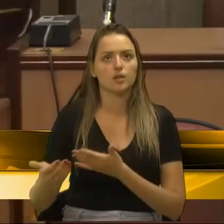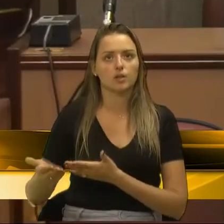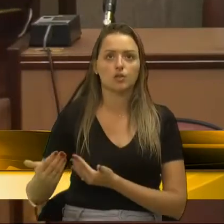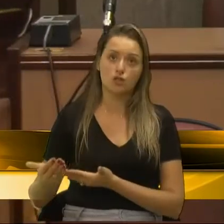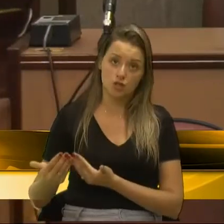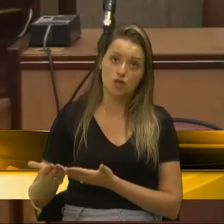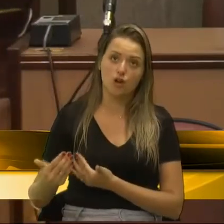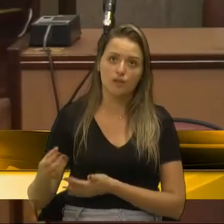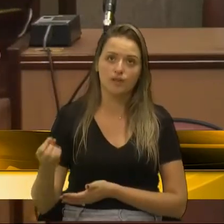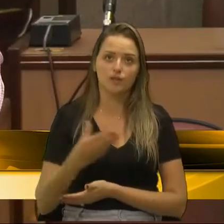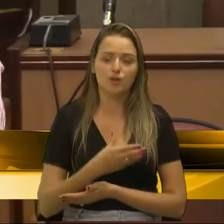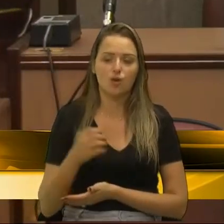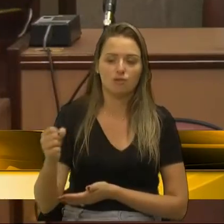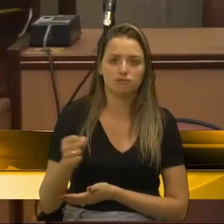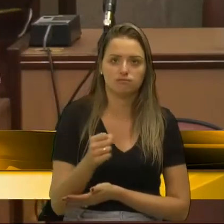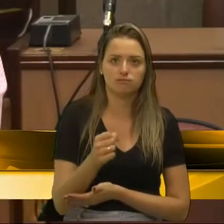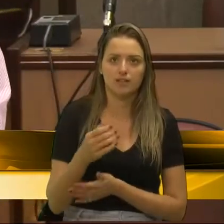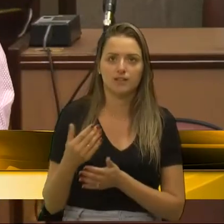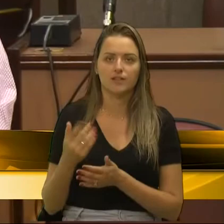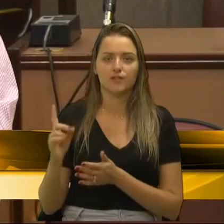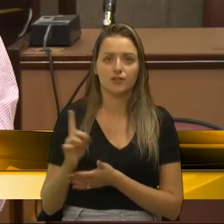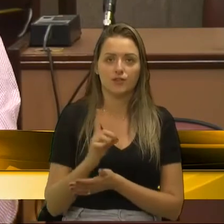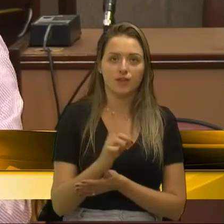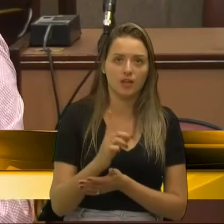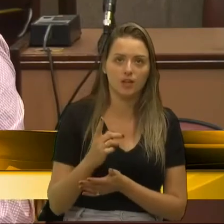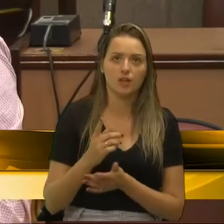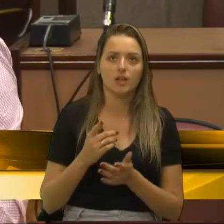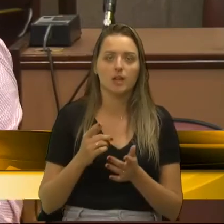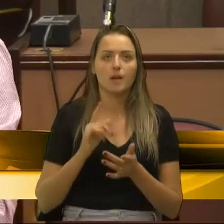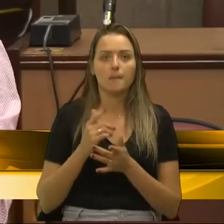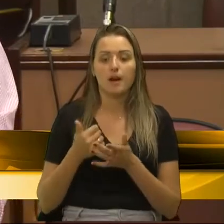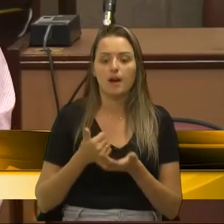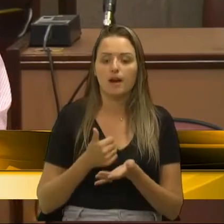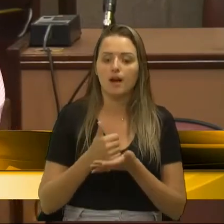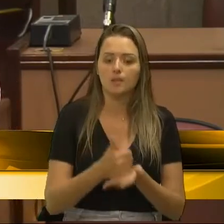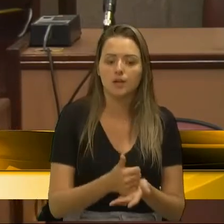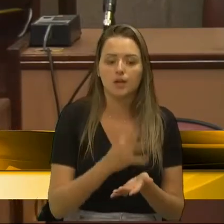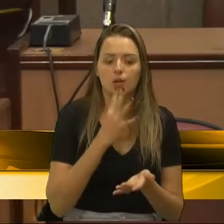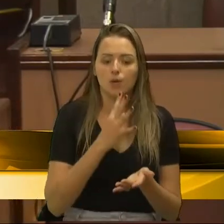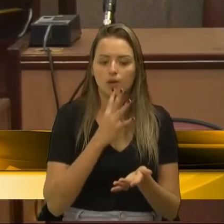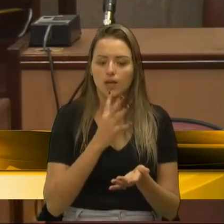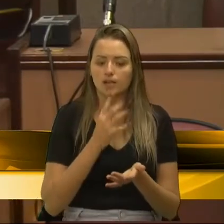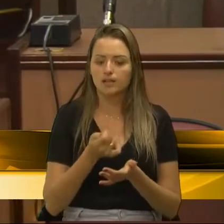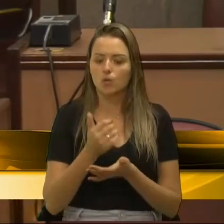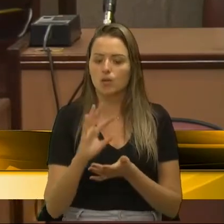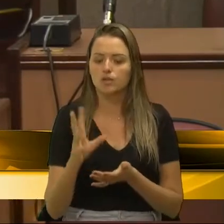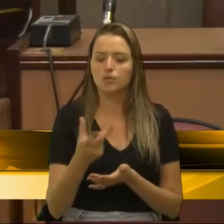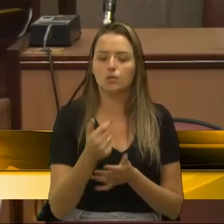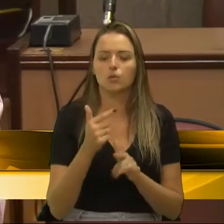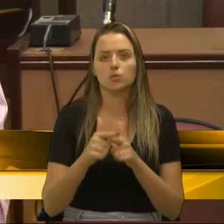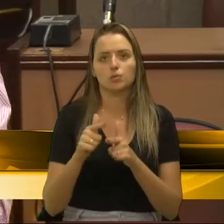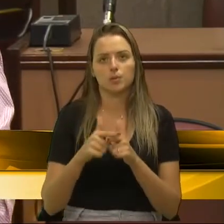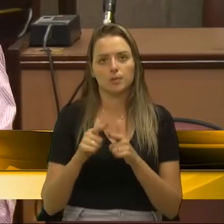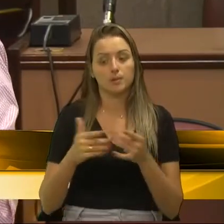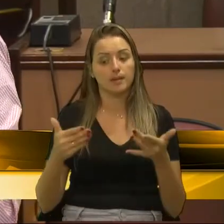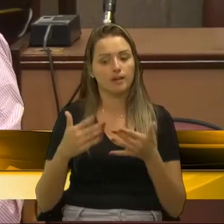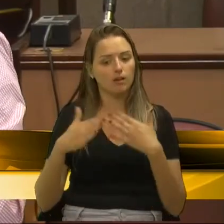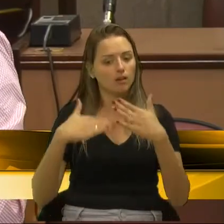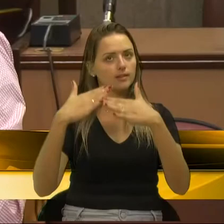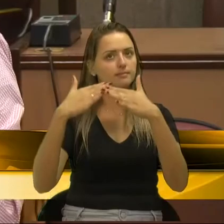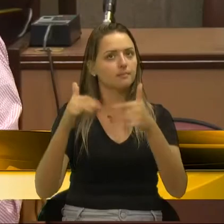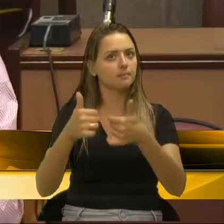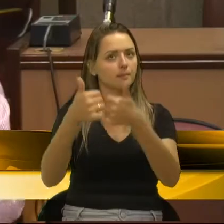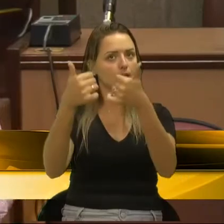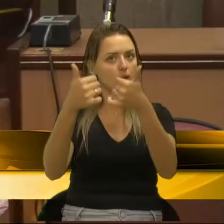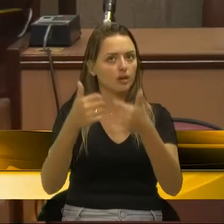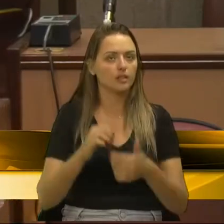um jovem que está junto e tem muito conhecimento e conhece praticamente a maioria dos problemas, que a coisa venha a melhorar.